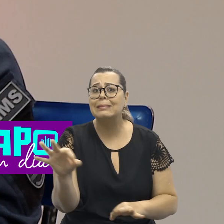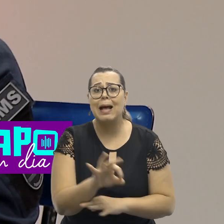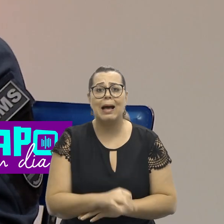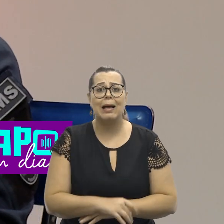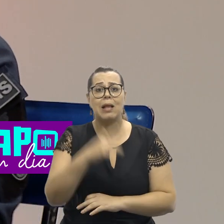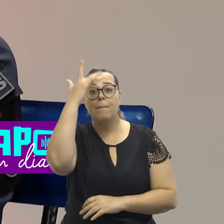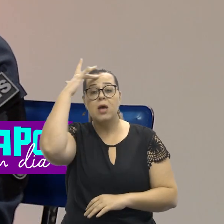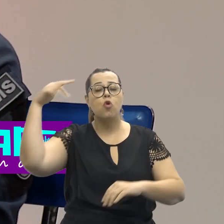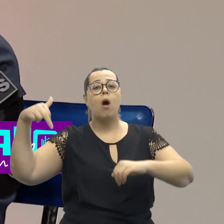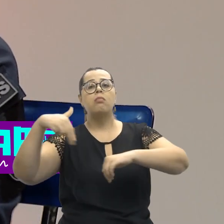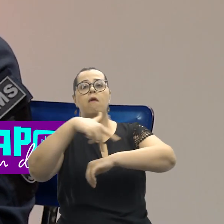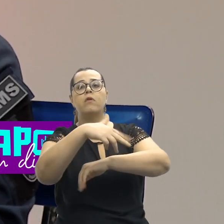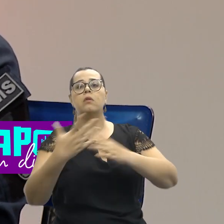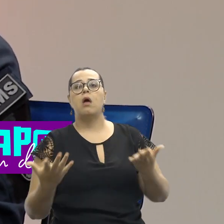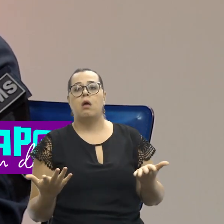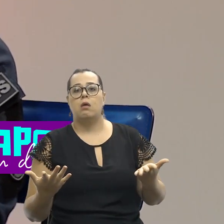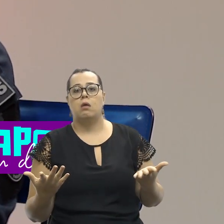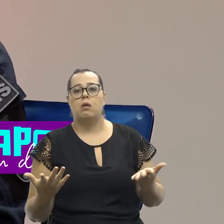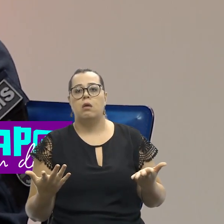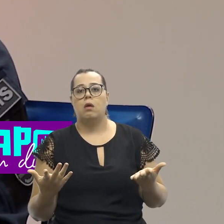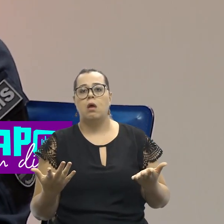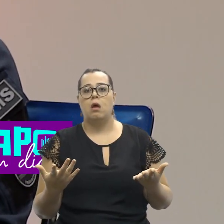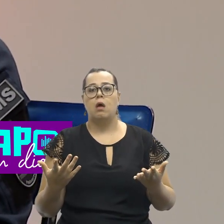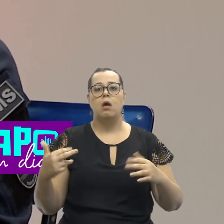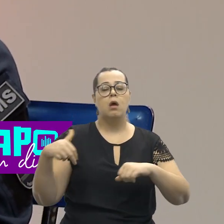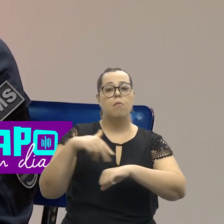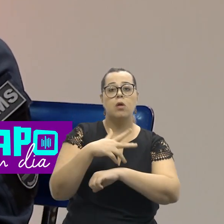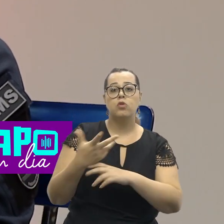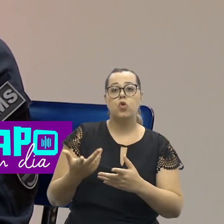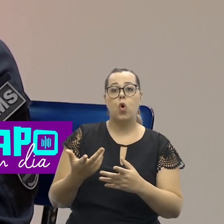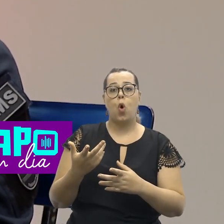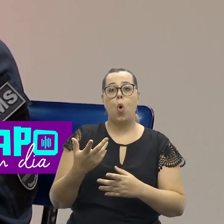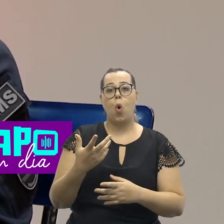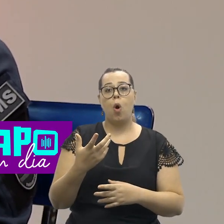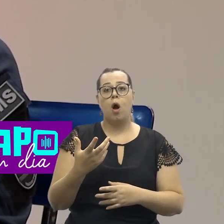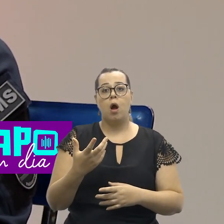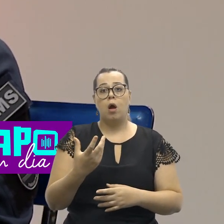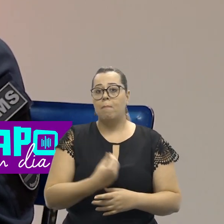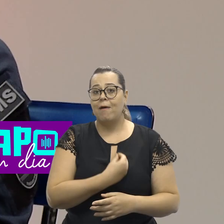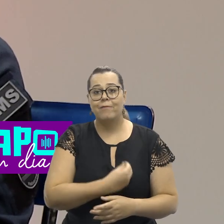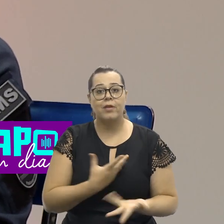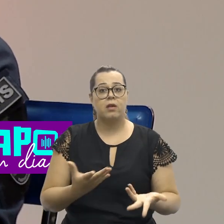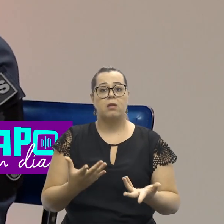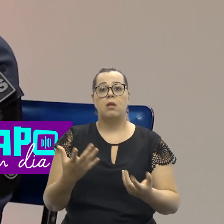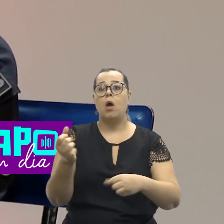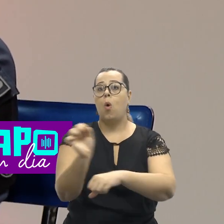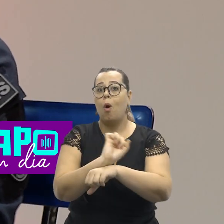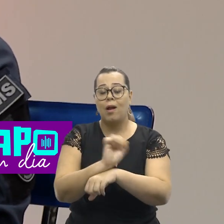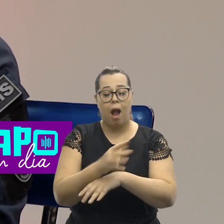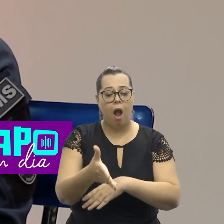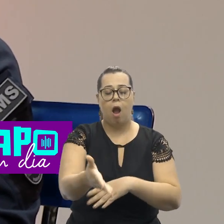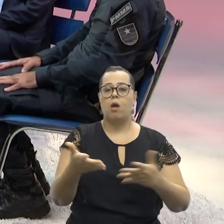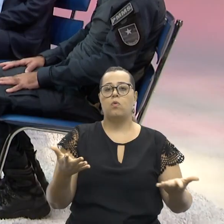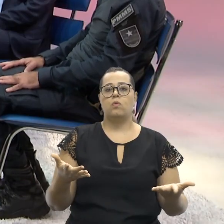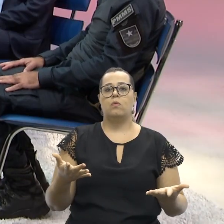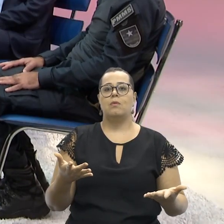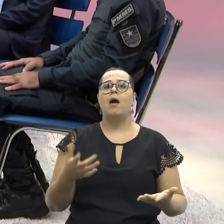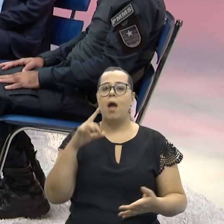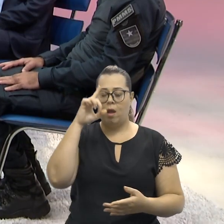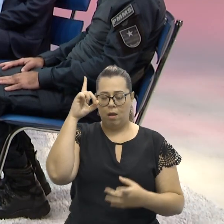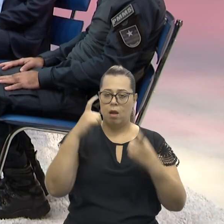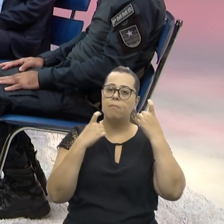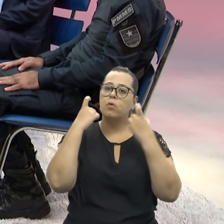sequer estar observando o que está à sua frente. E o que pode estar à sua frente? É uma pessoa, é um veículo, é uma vida, né? Então é muito preocupante.